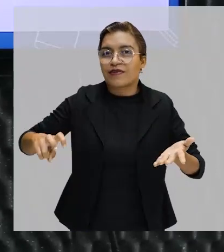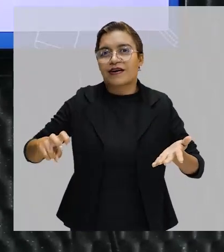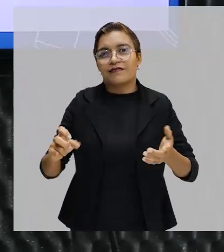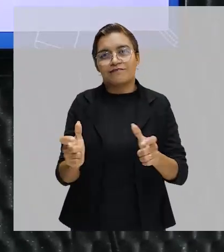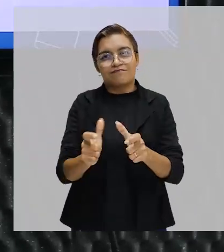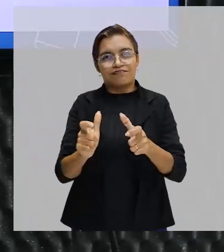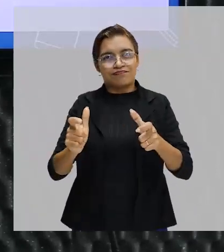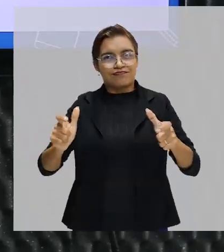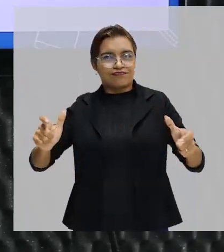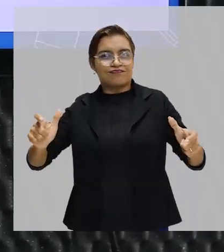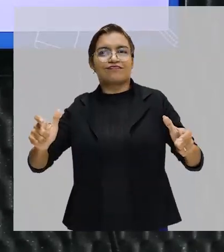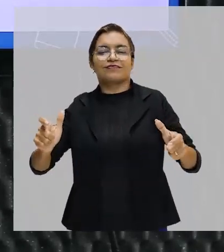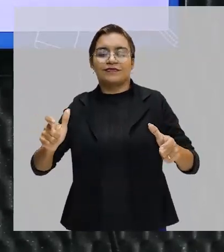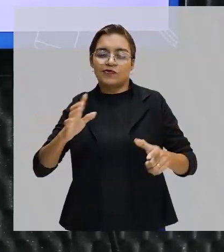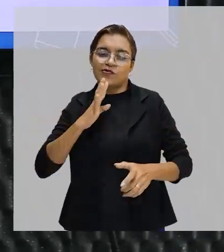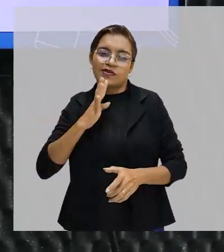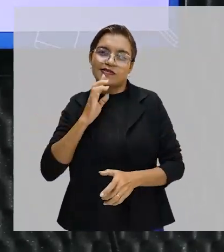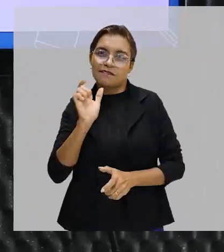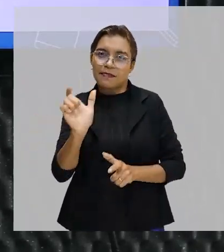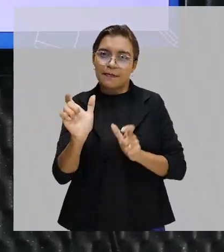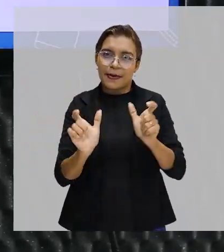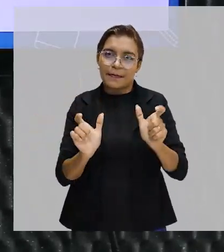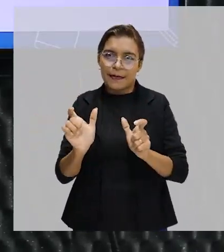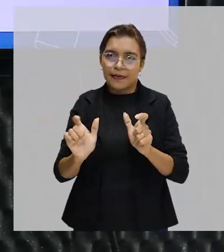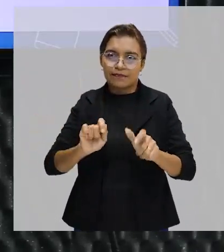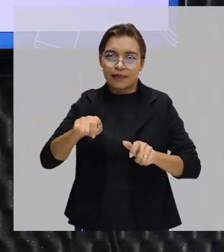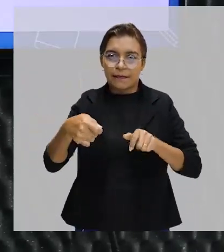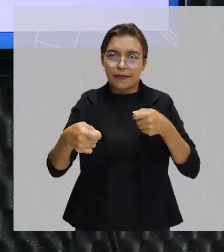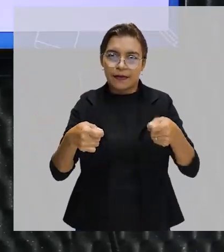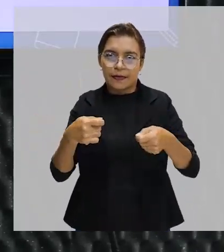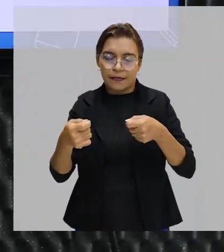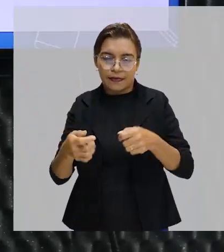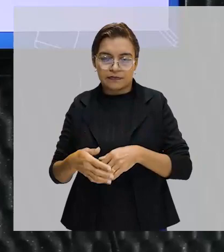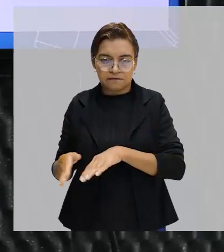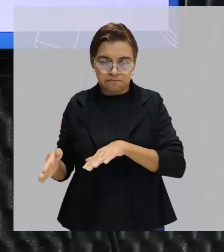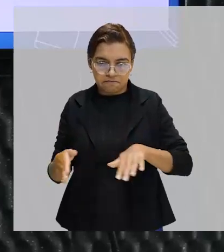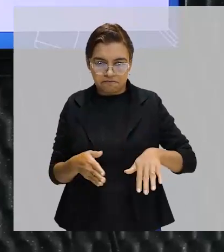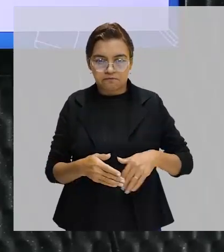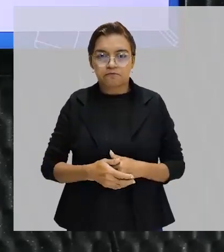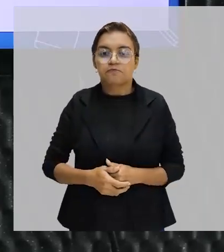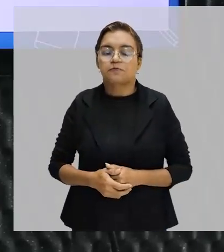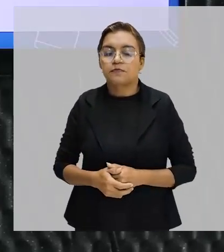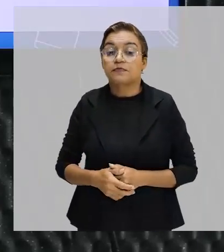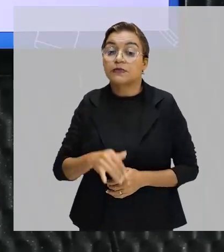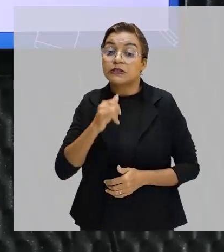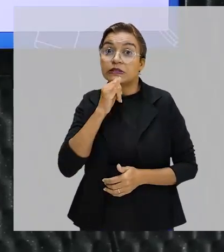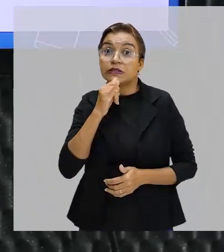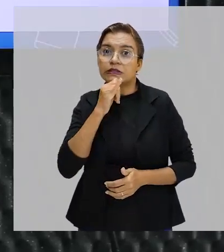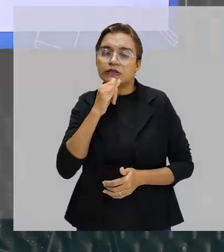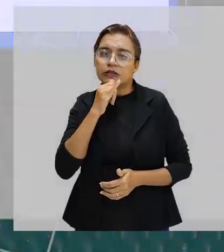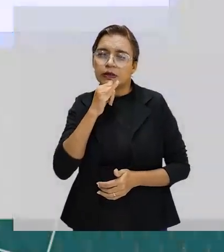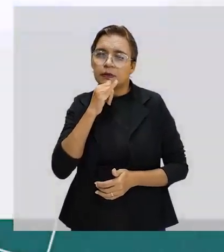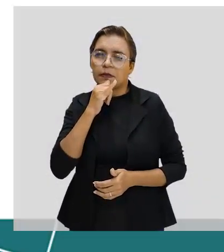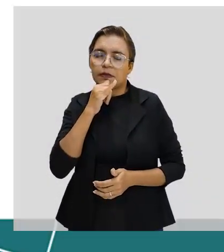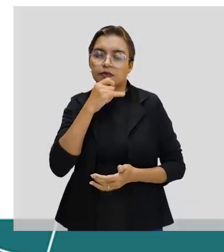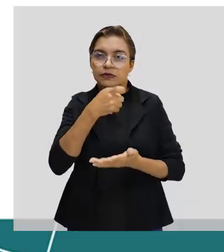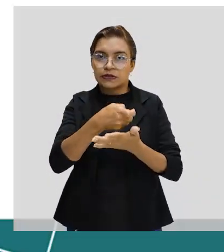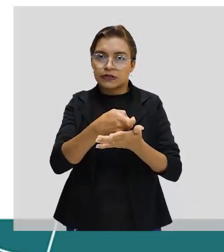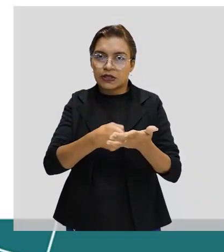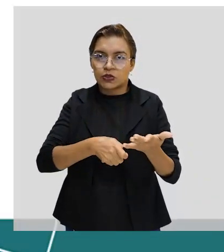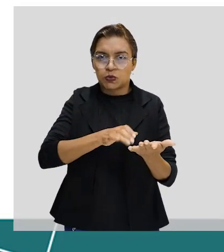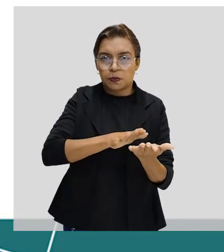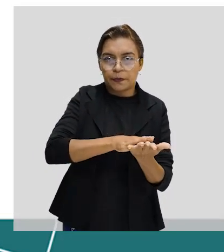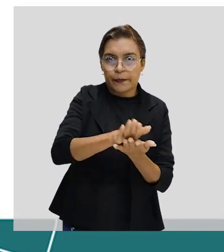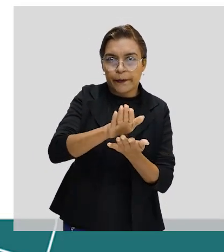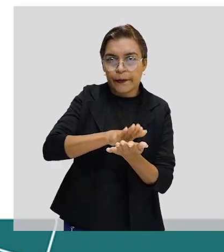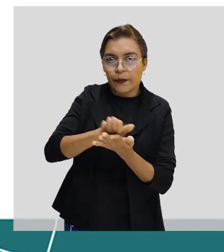palavras. Vamos aqui agora para a ambiguidade nos textos publicitários. Vocês vão encontrar